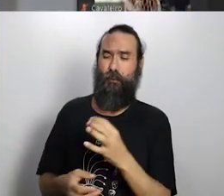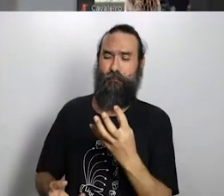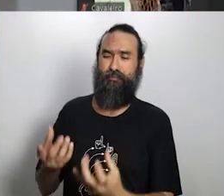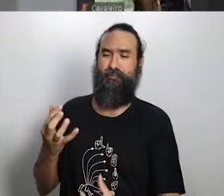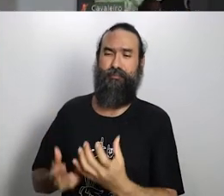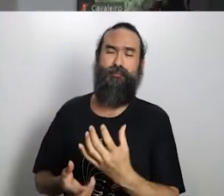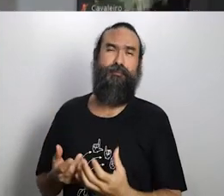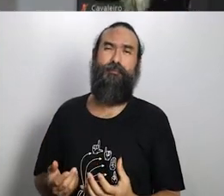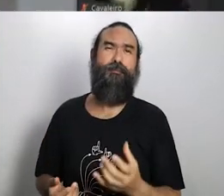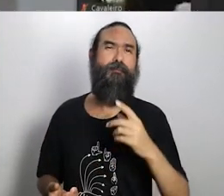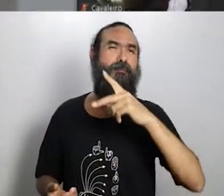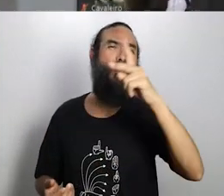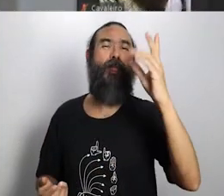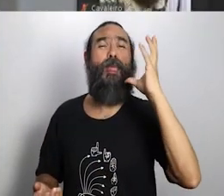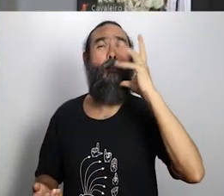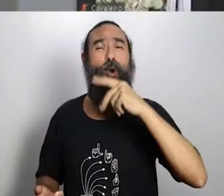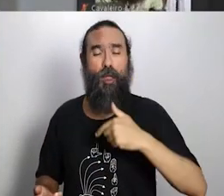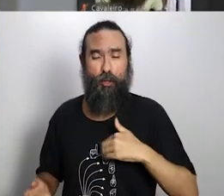com o caju.